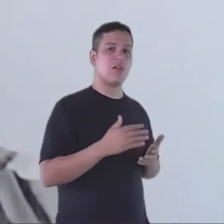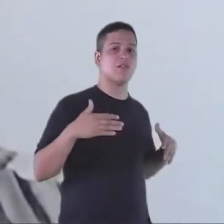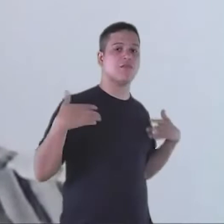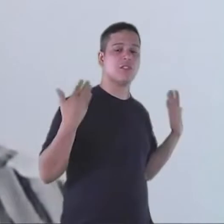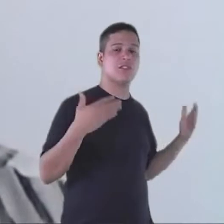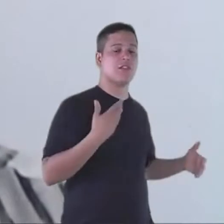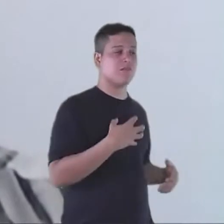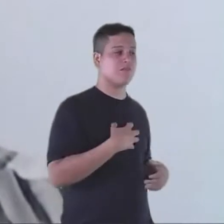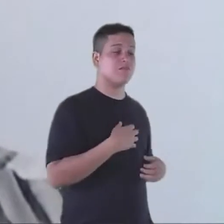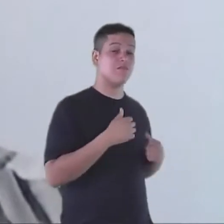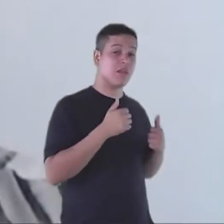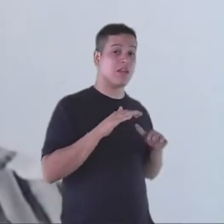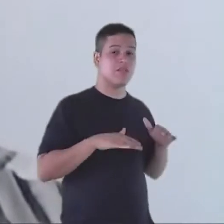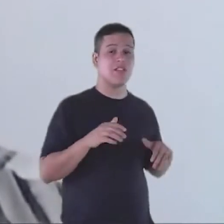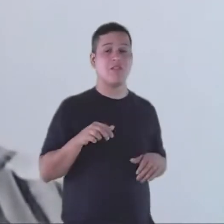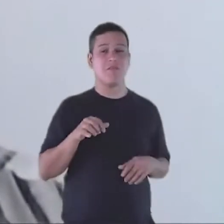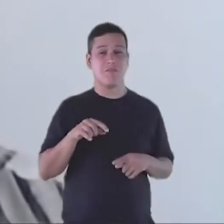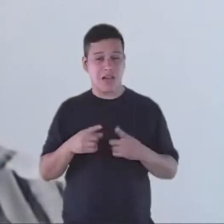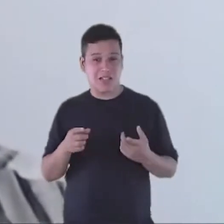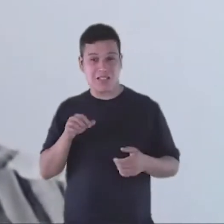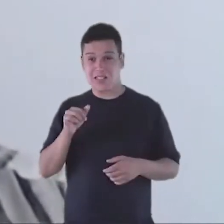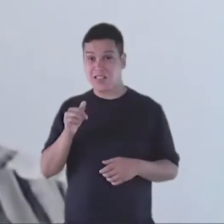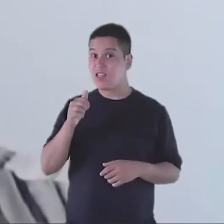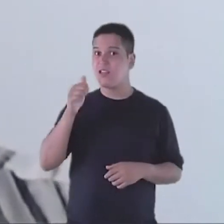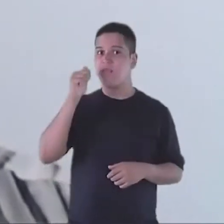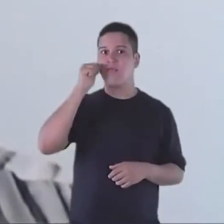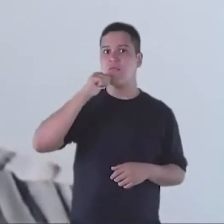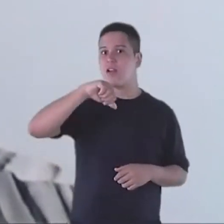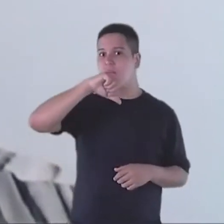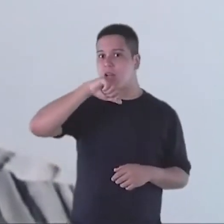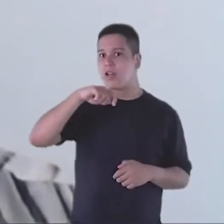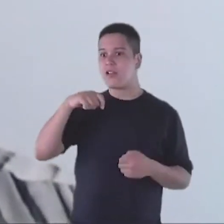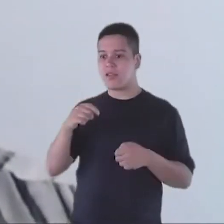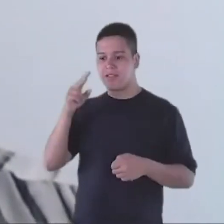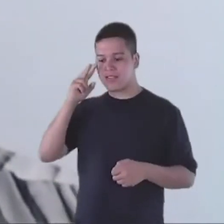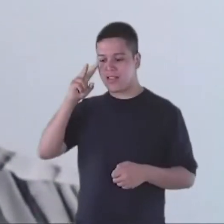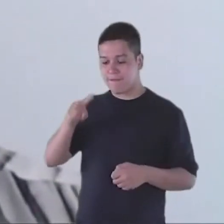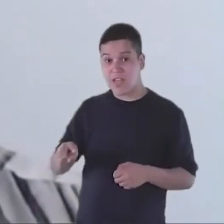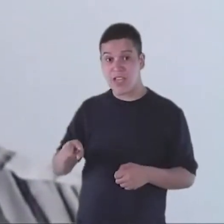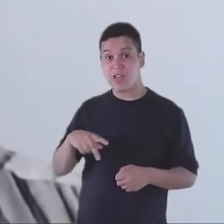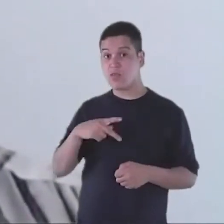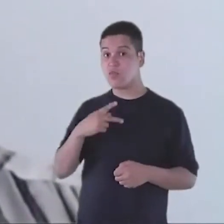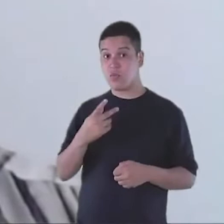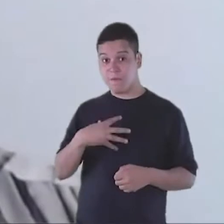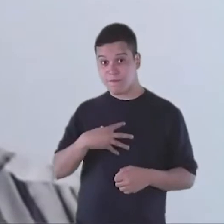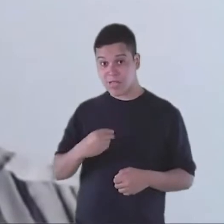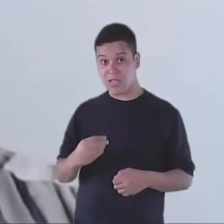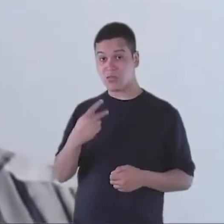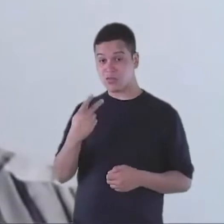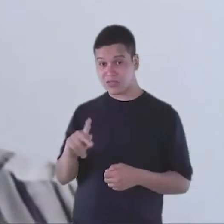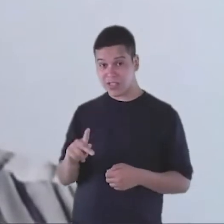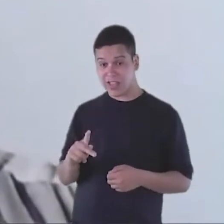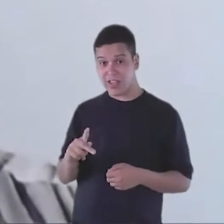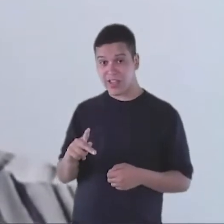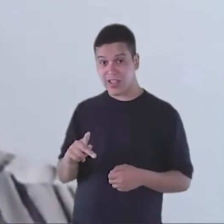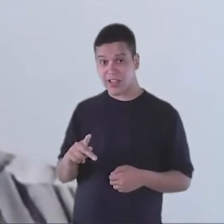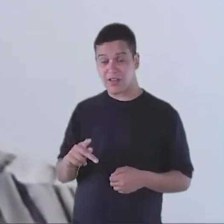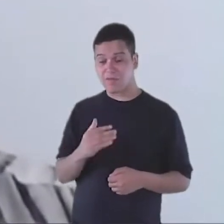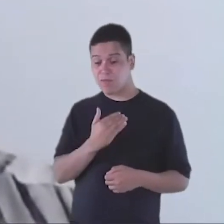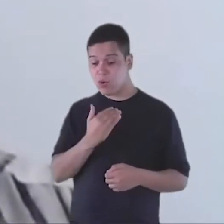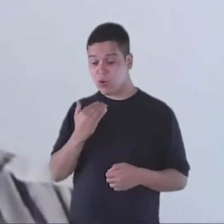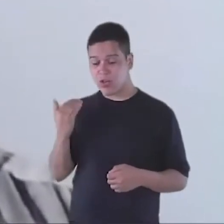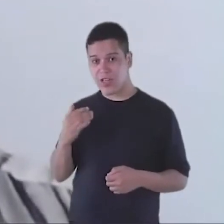mãe tem que enterrar o seu filho na inversão dos